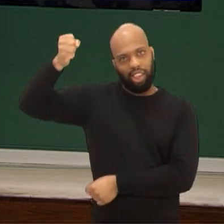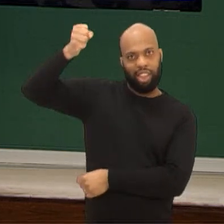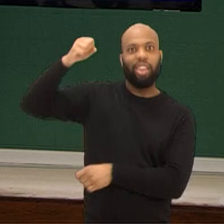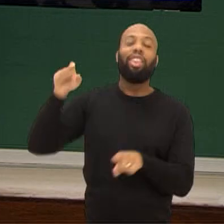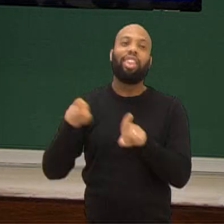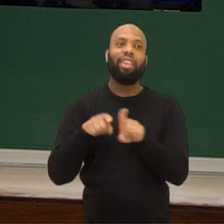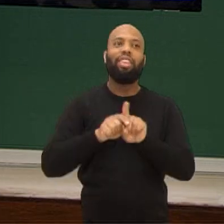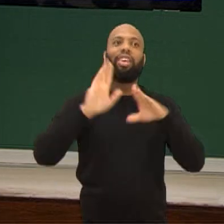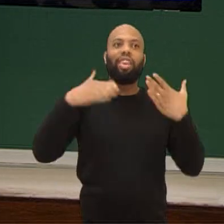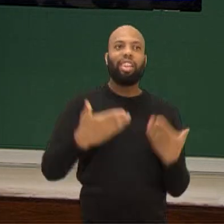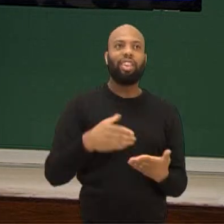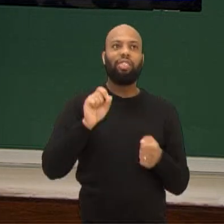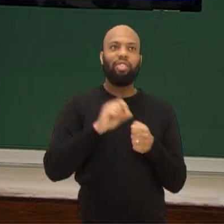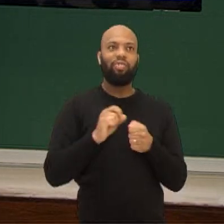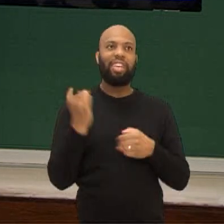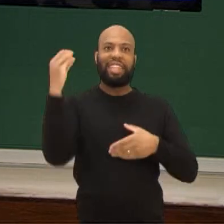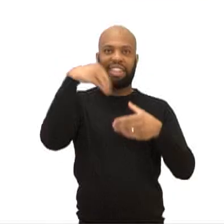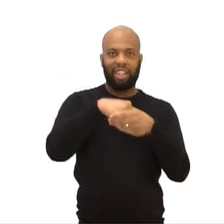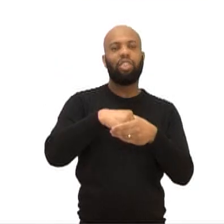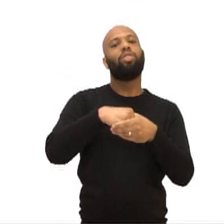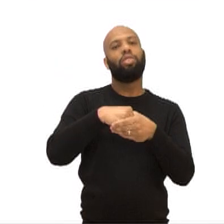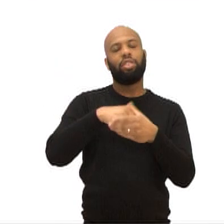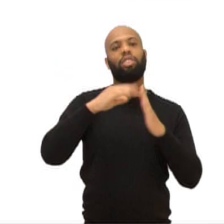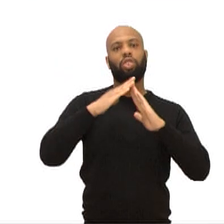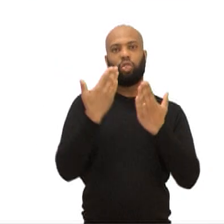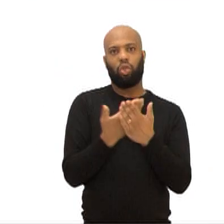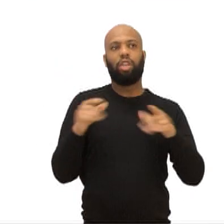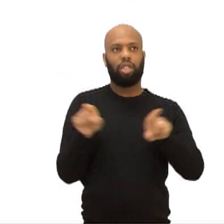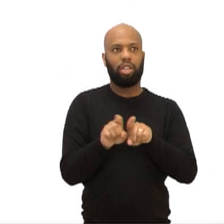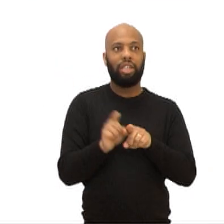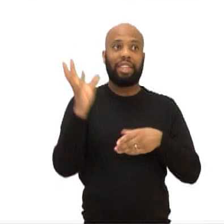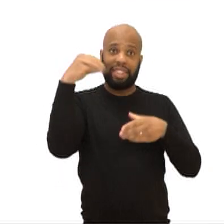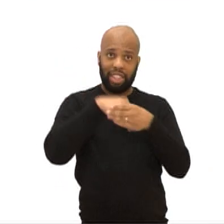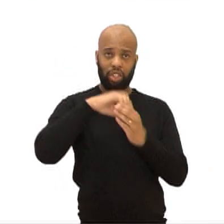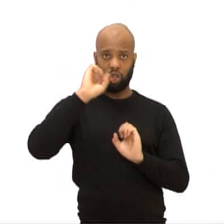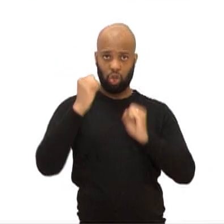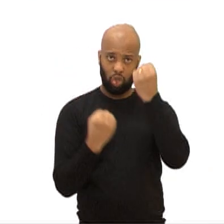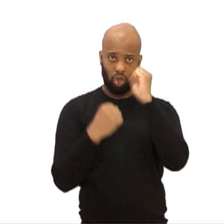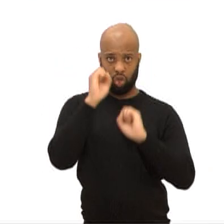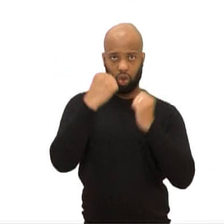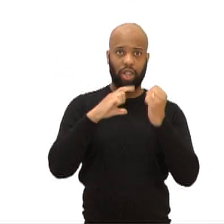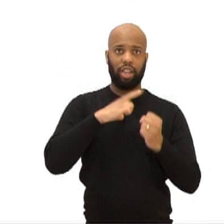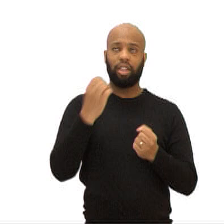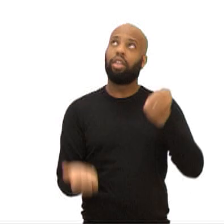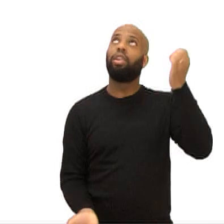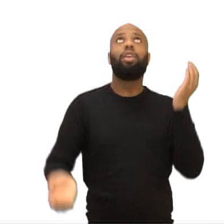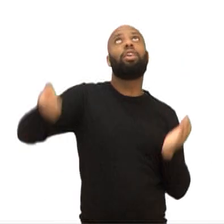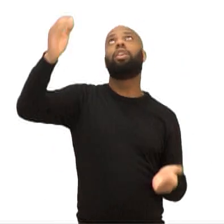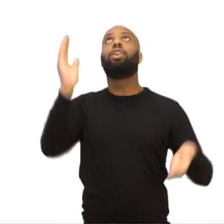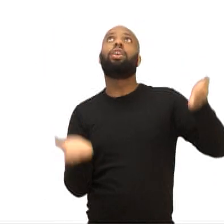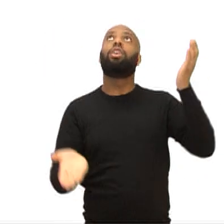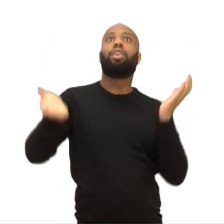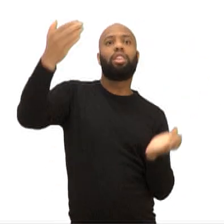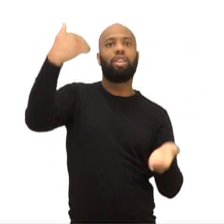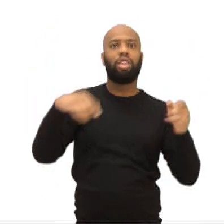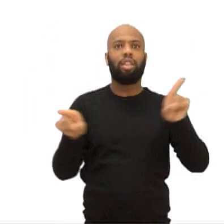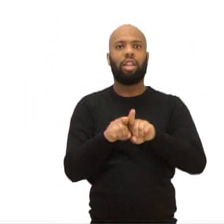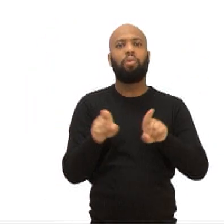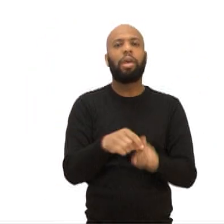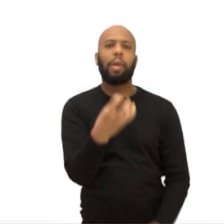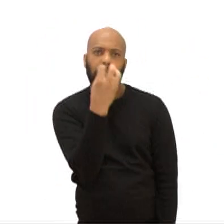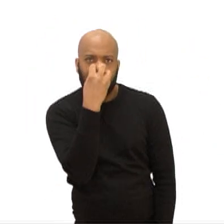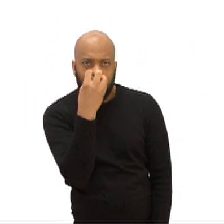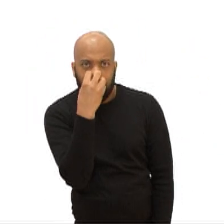Então, esse tipo de prática é comum na escola, né? Nos jogos circenses, a acrobacia, o malabarismo, o trapézio, o